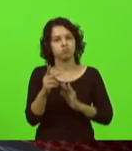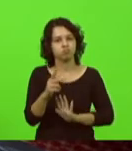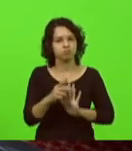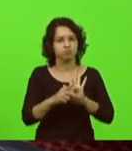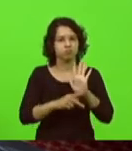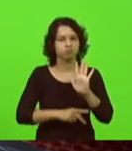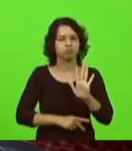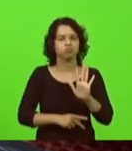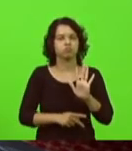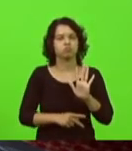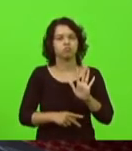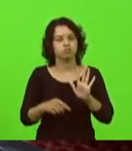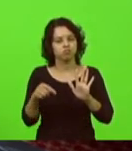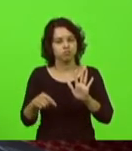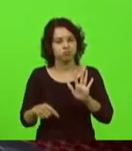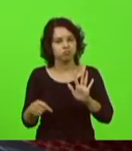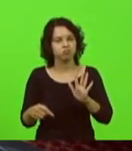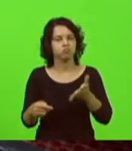aqui pretende